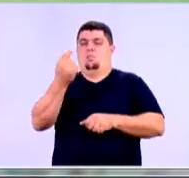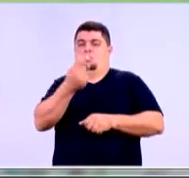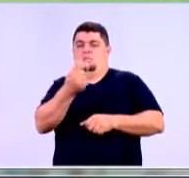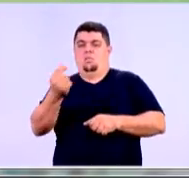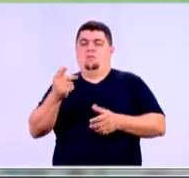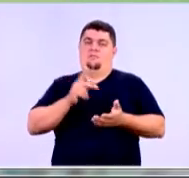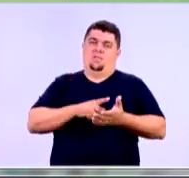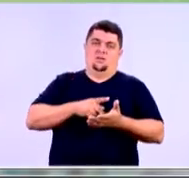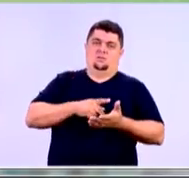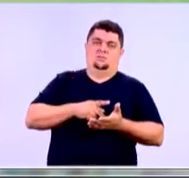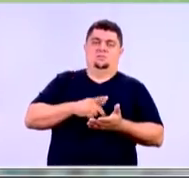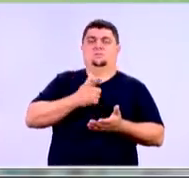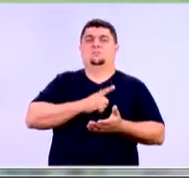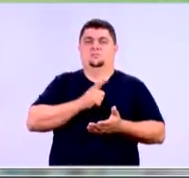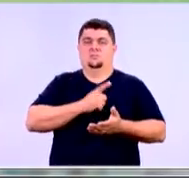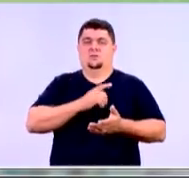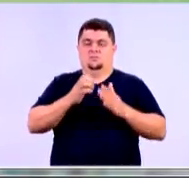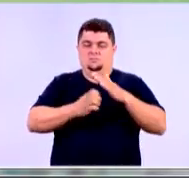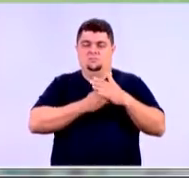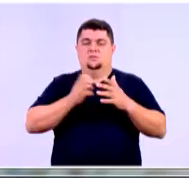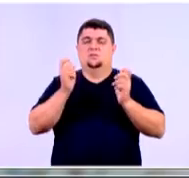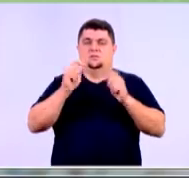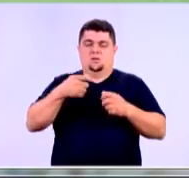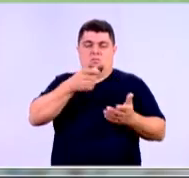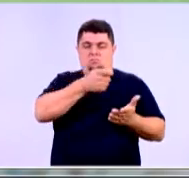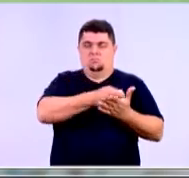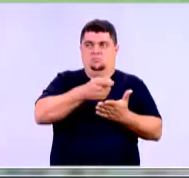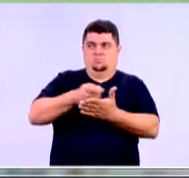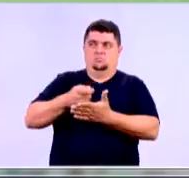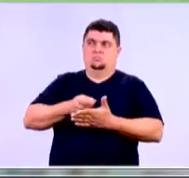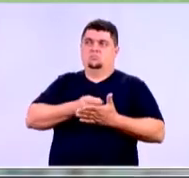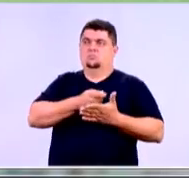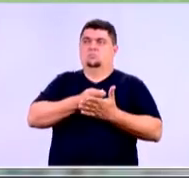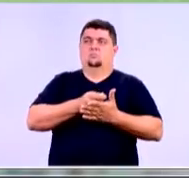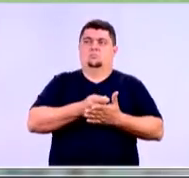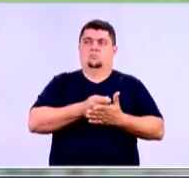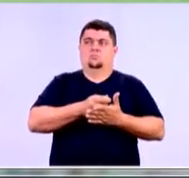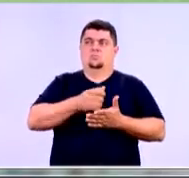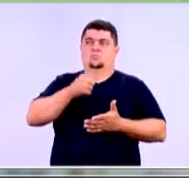ativo circulante, a empresa consegue pagar, agora eu vou passar o slide,